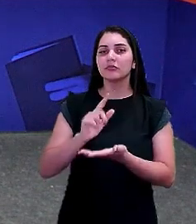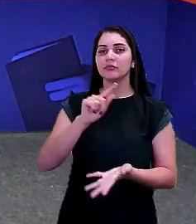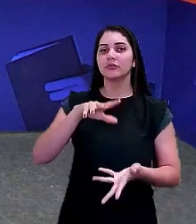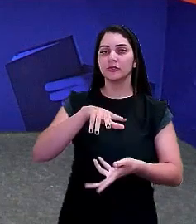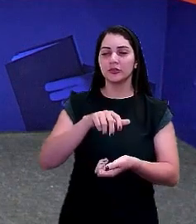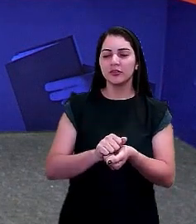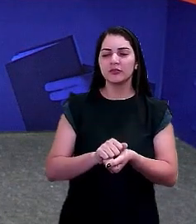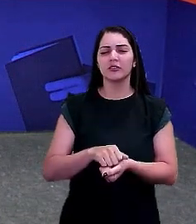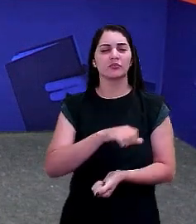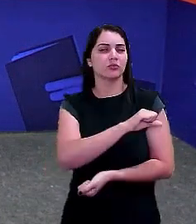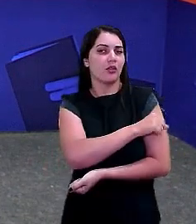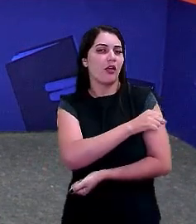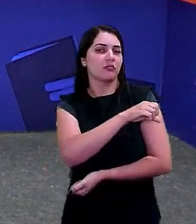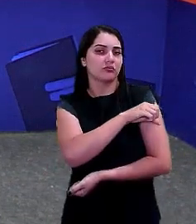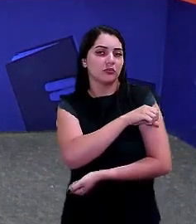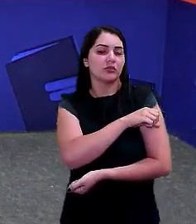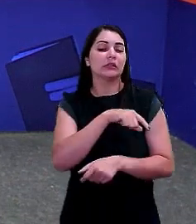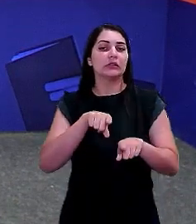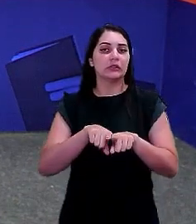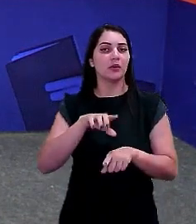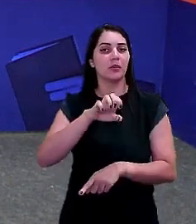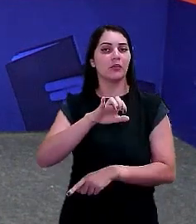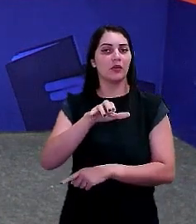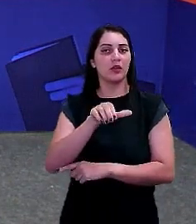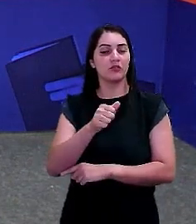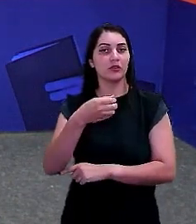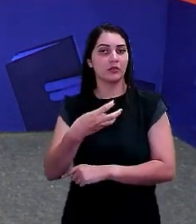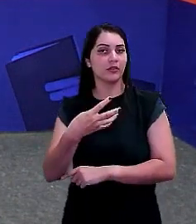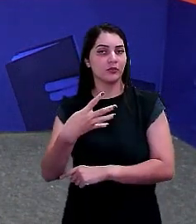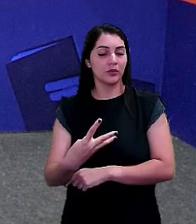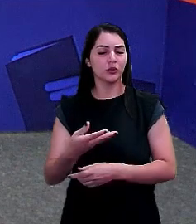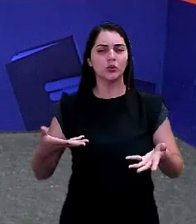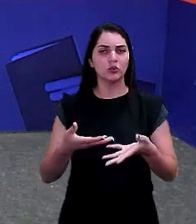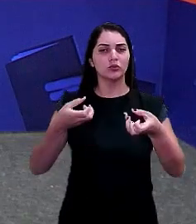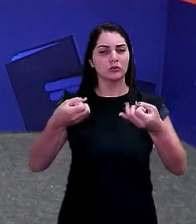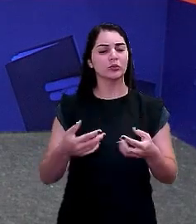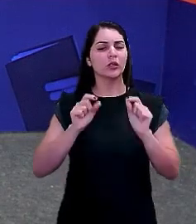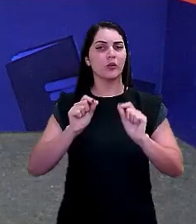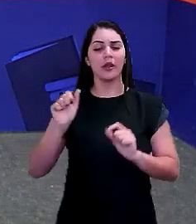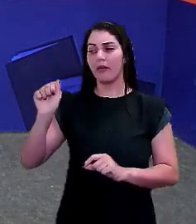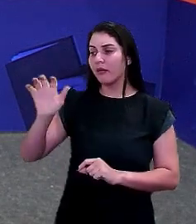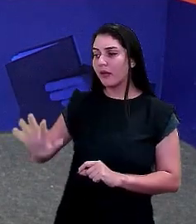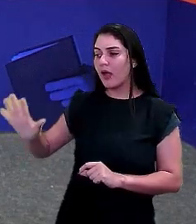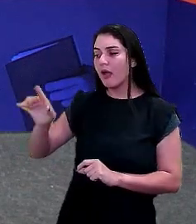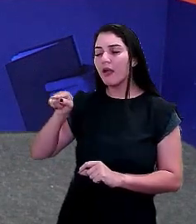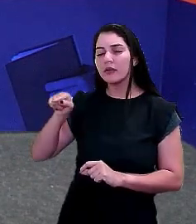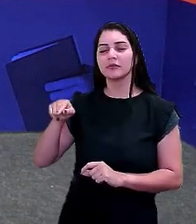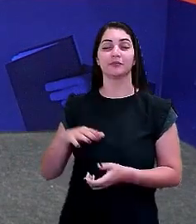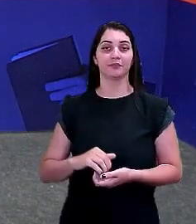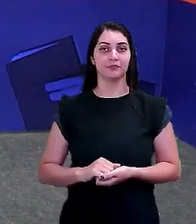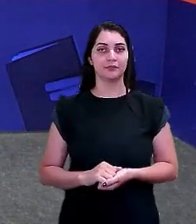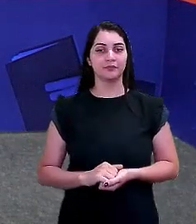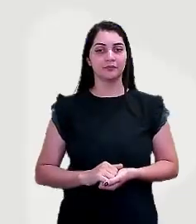aula vai para o 8º e 9º ano e também para o EJA 3 e 4. E hoje nós vamos falar sobre a Ásia, né? O continente